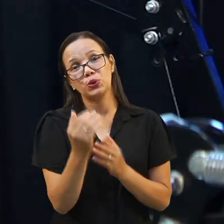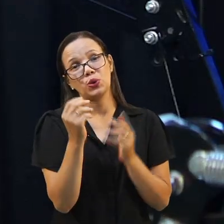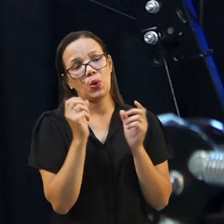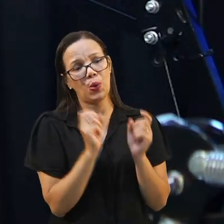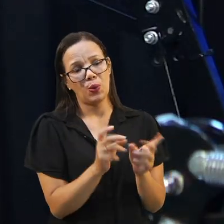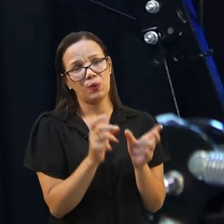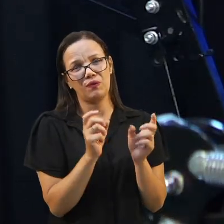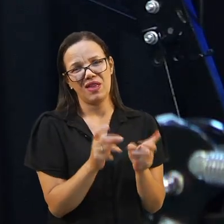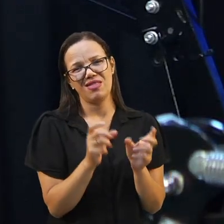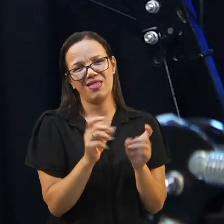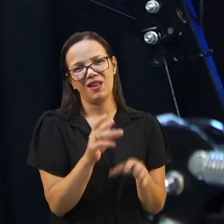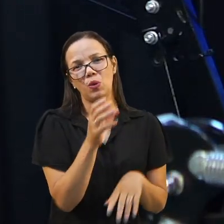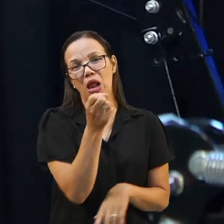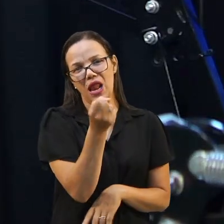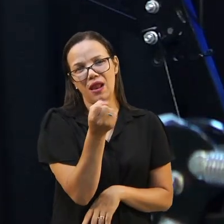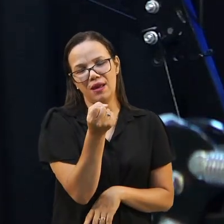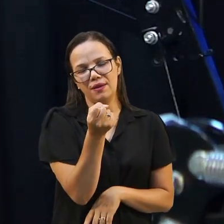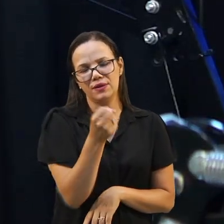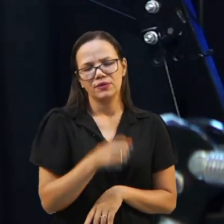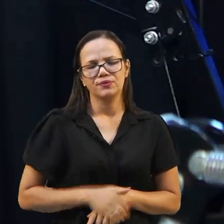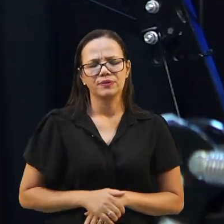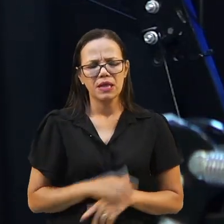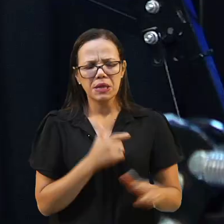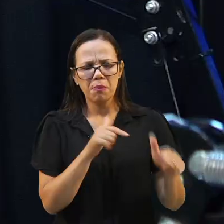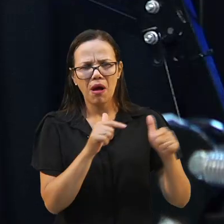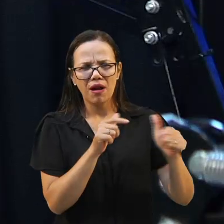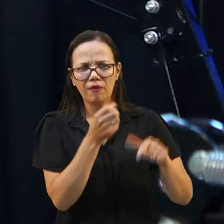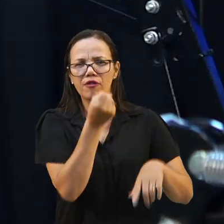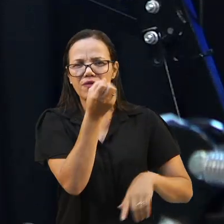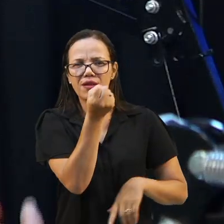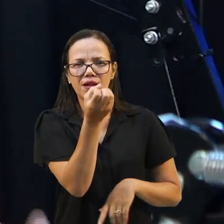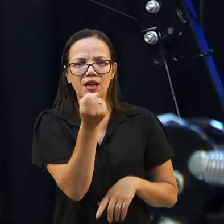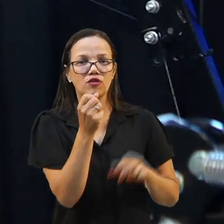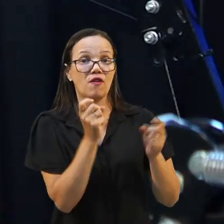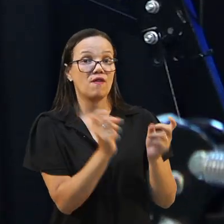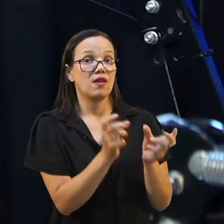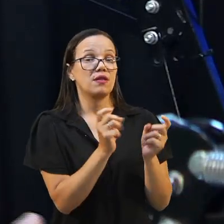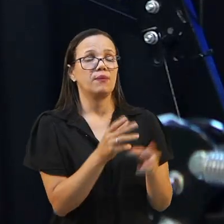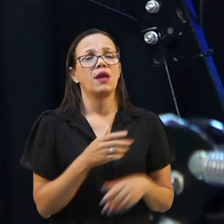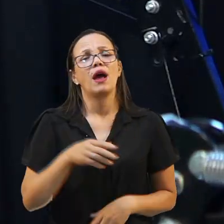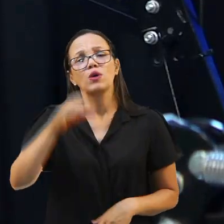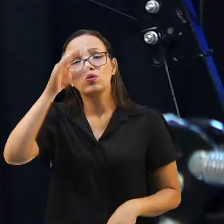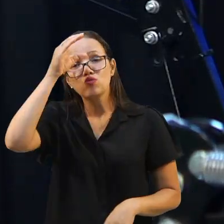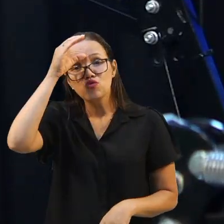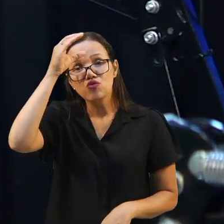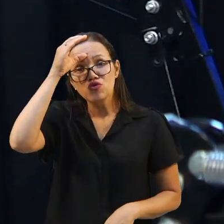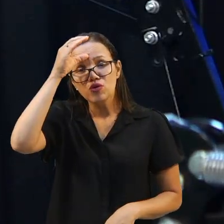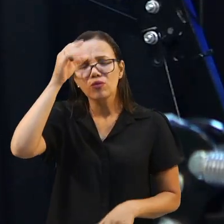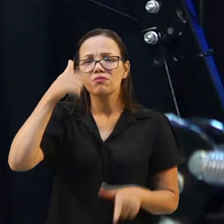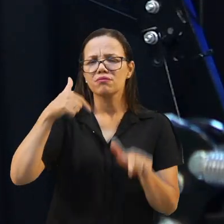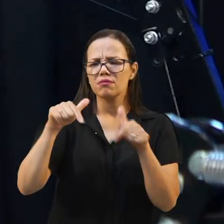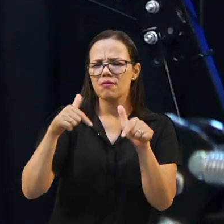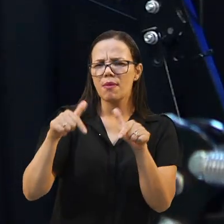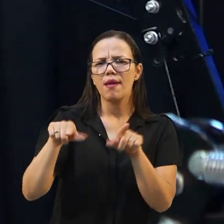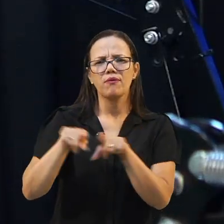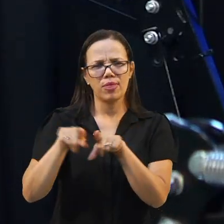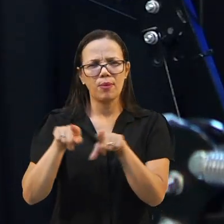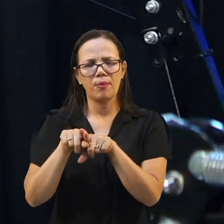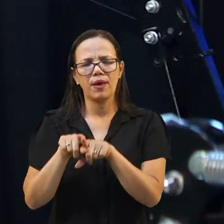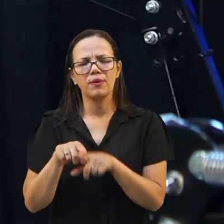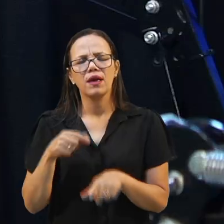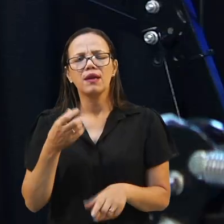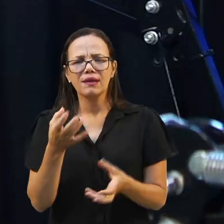com leite, de vender leite. E aí ele queria, e meus tios, que também trabalhavam nessa área, que